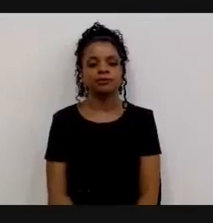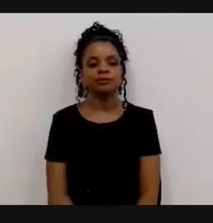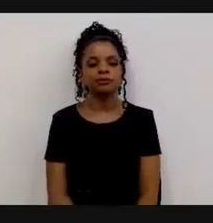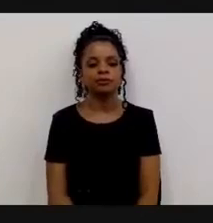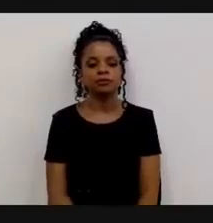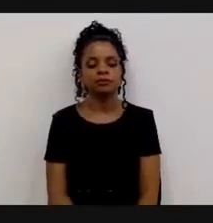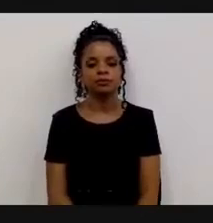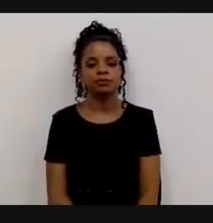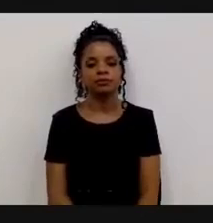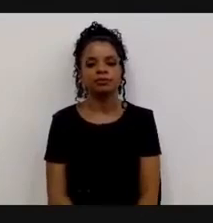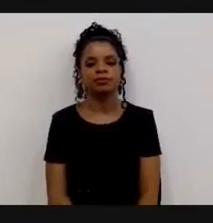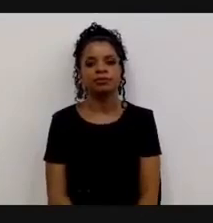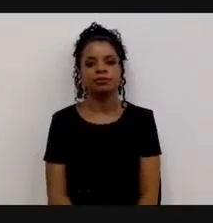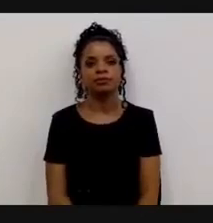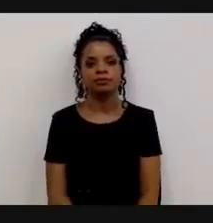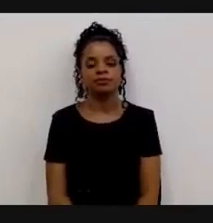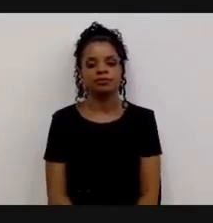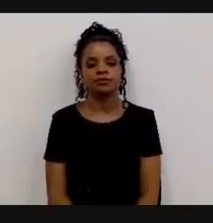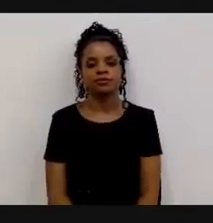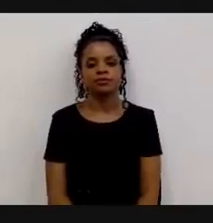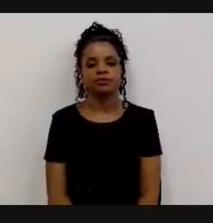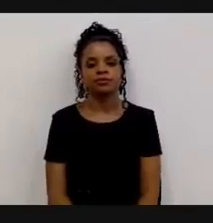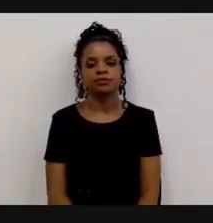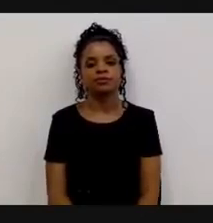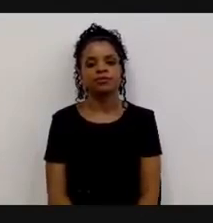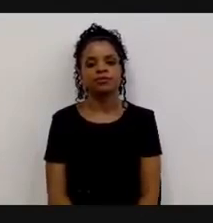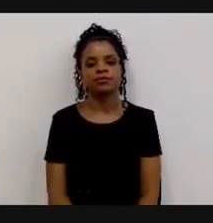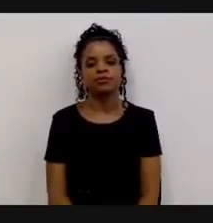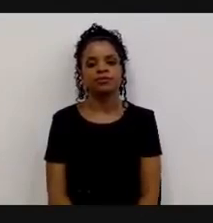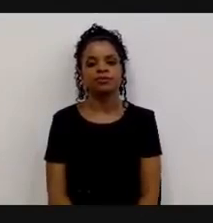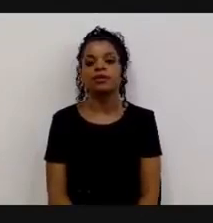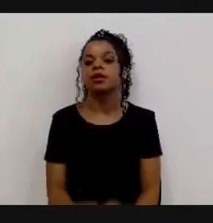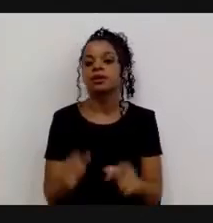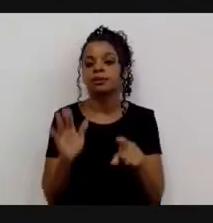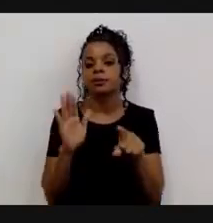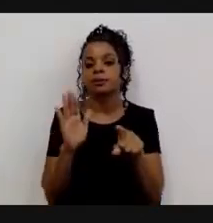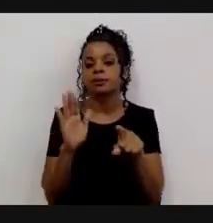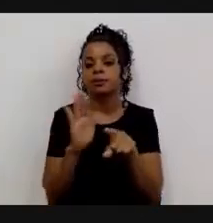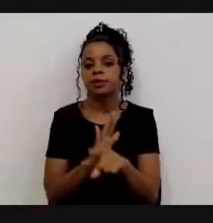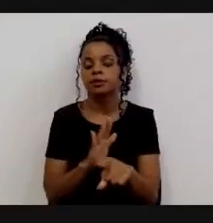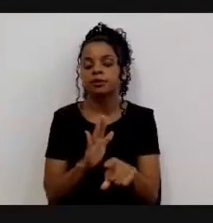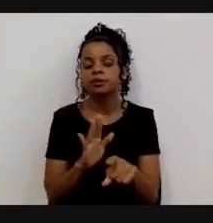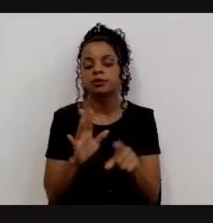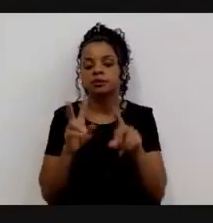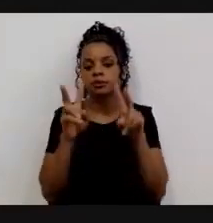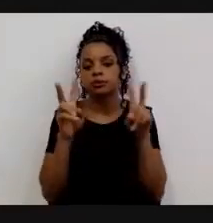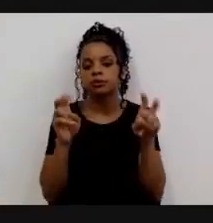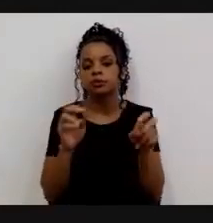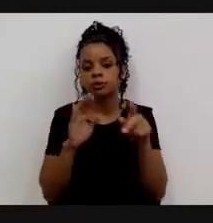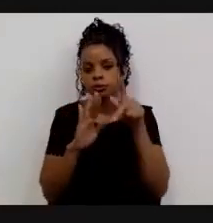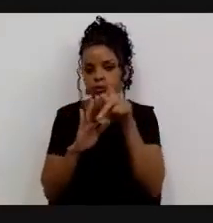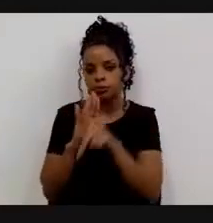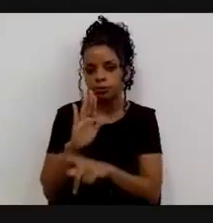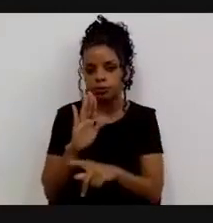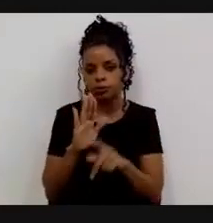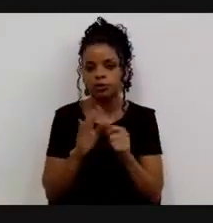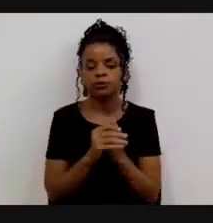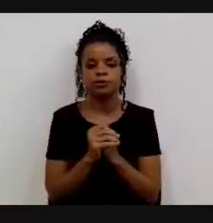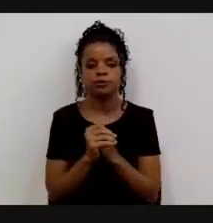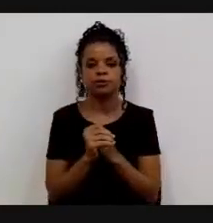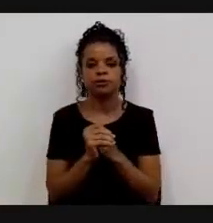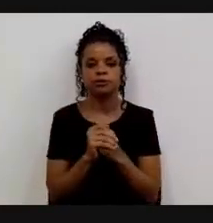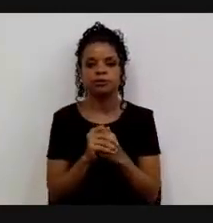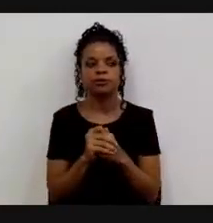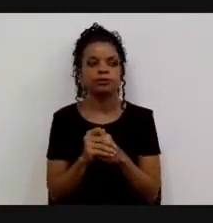Tem mais uma pergunta ainda sobre a iniciativa do projeto. É a Terezinha que